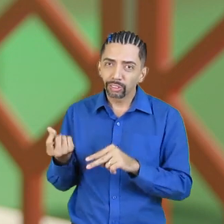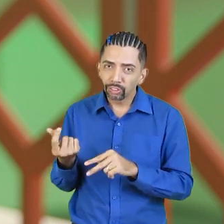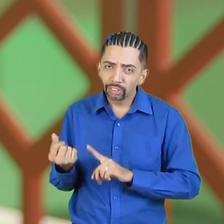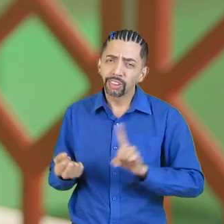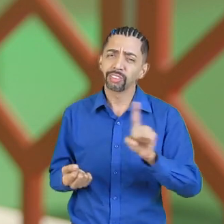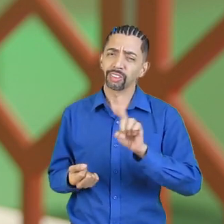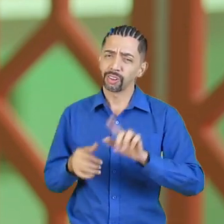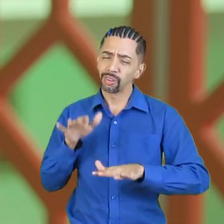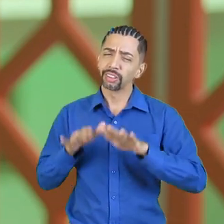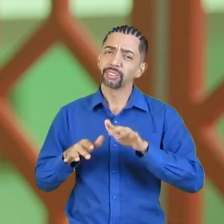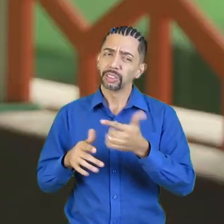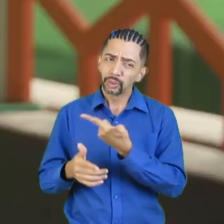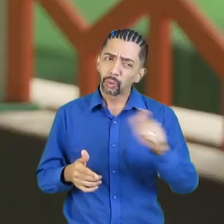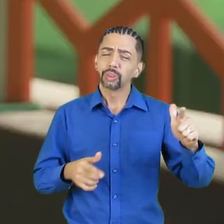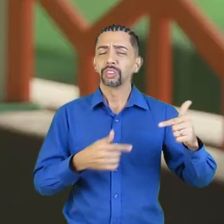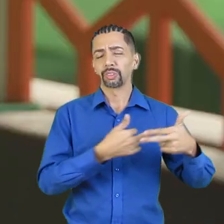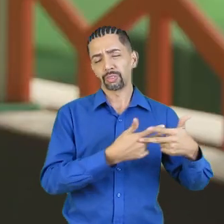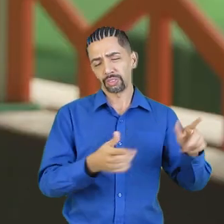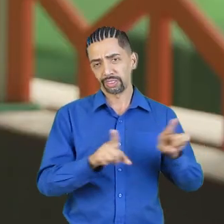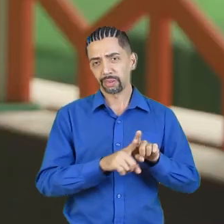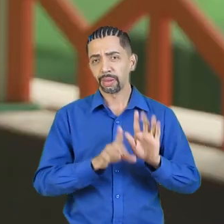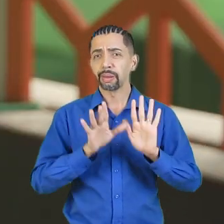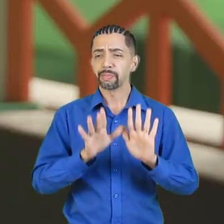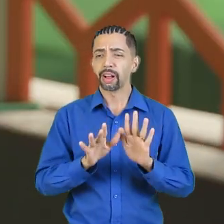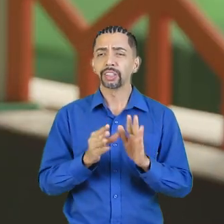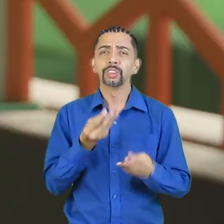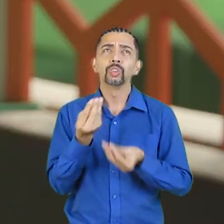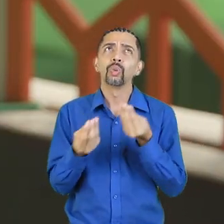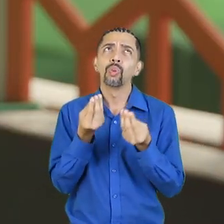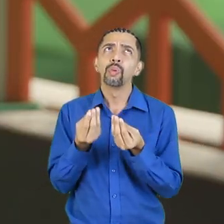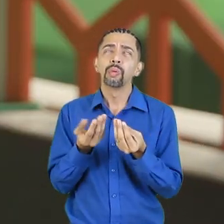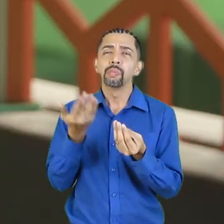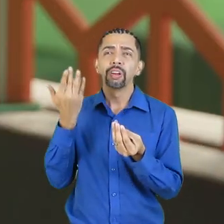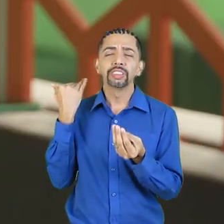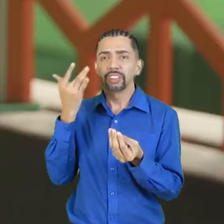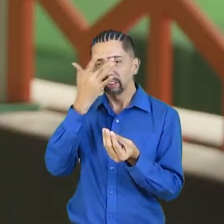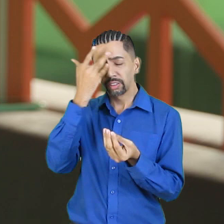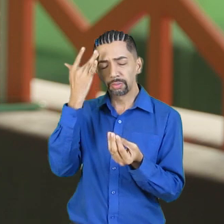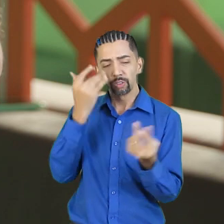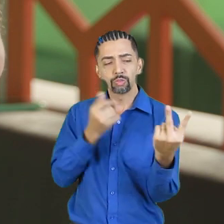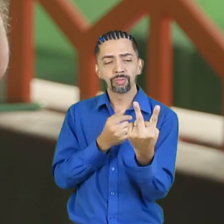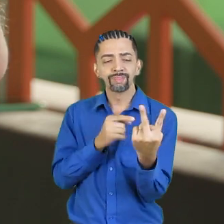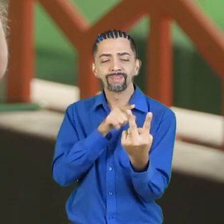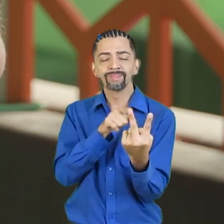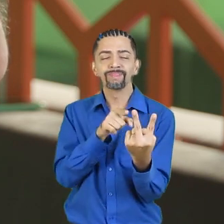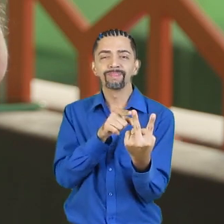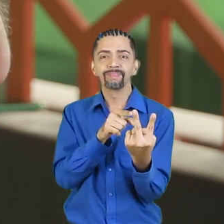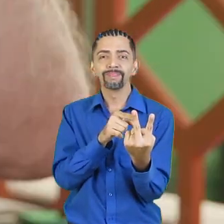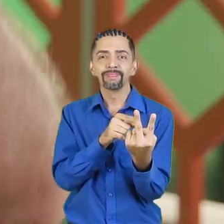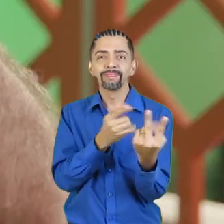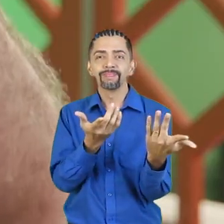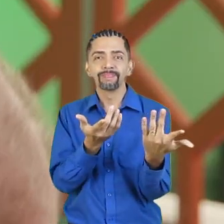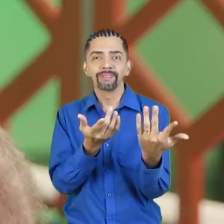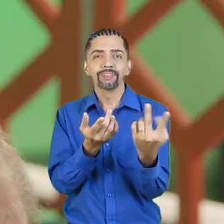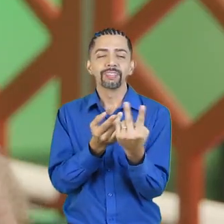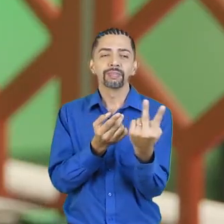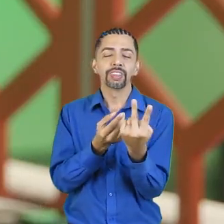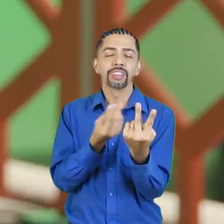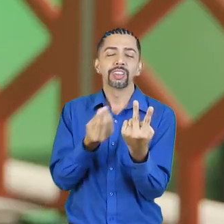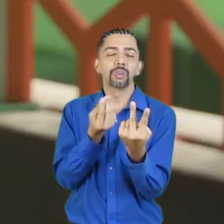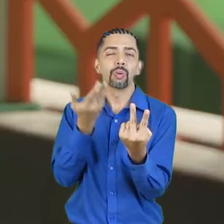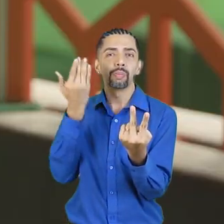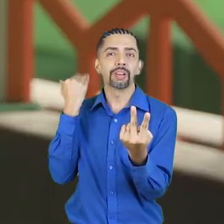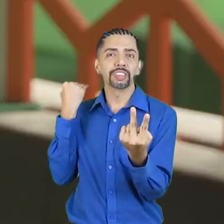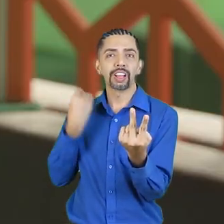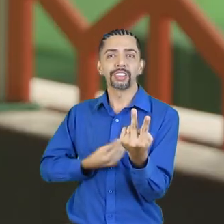um pouquinho sobre como esse casal se encontrou e como eram suas vidas financeiras antes dessa